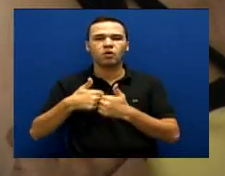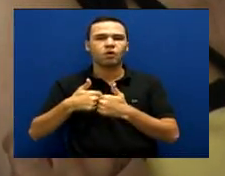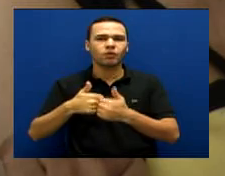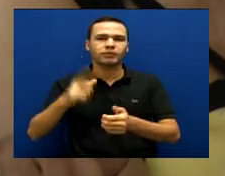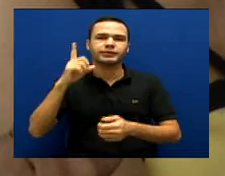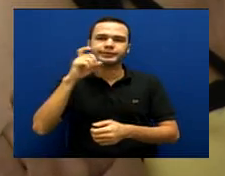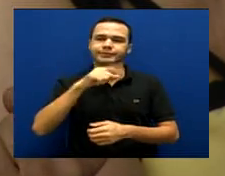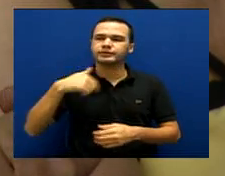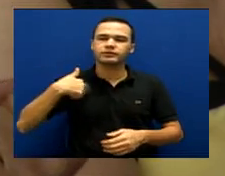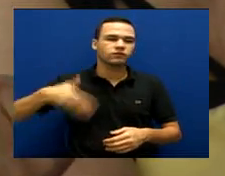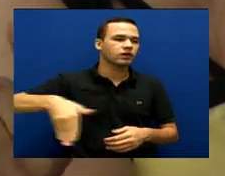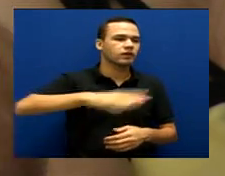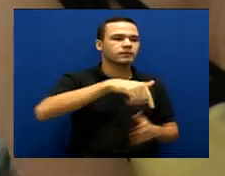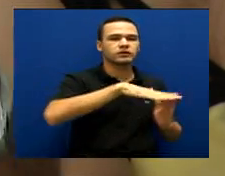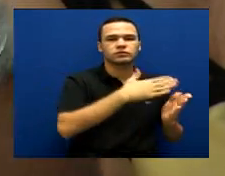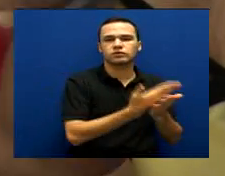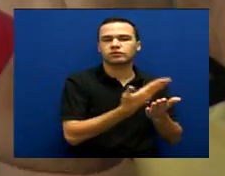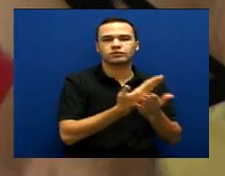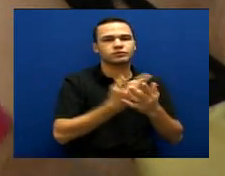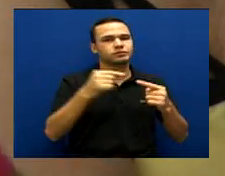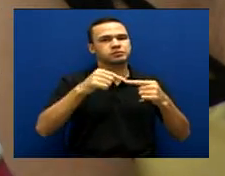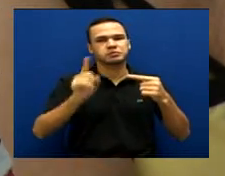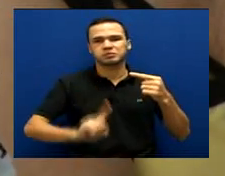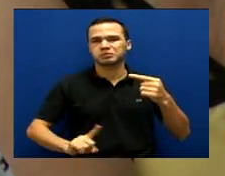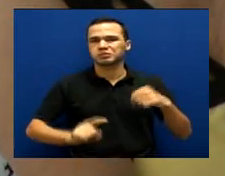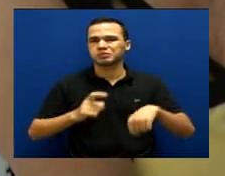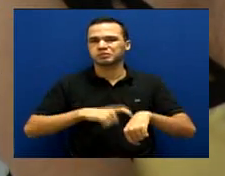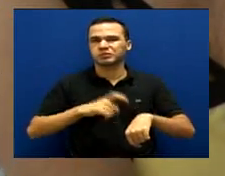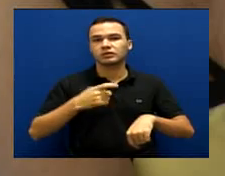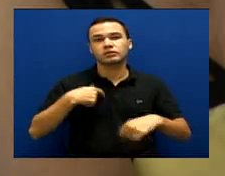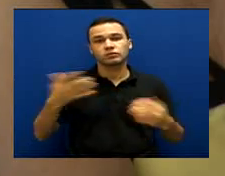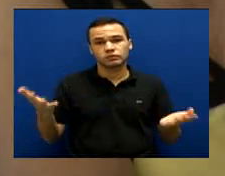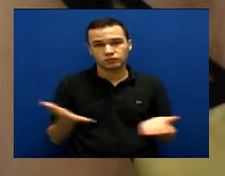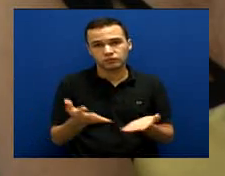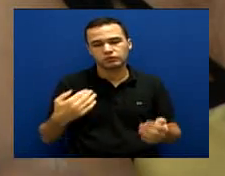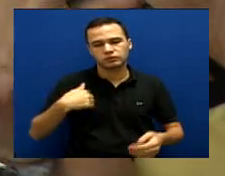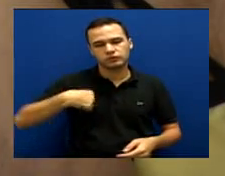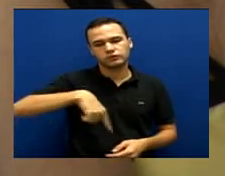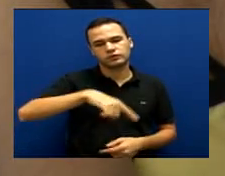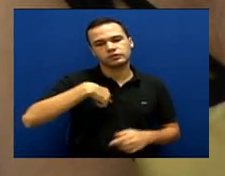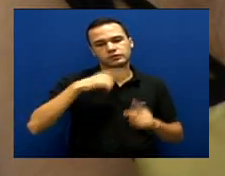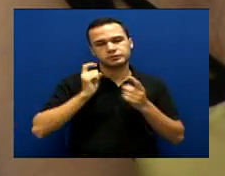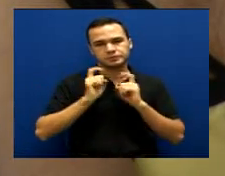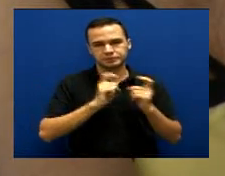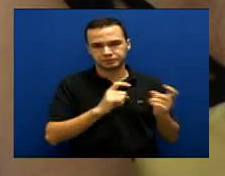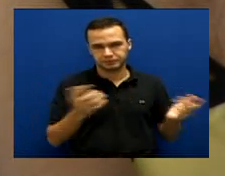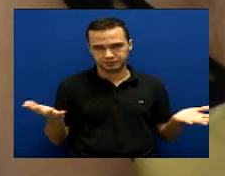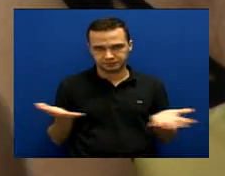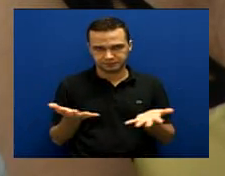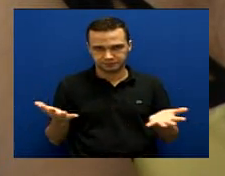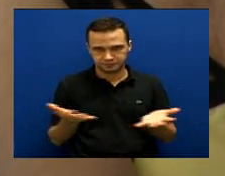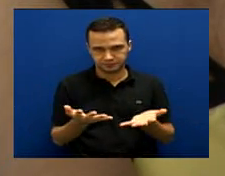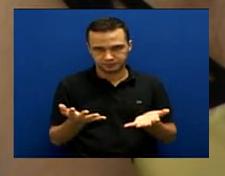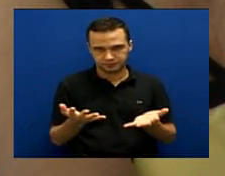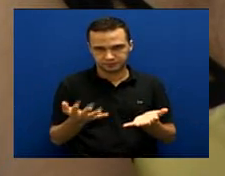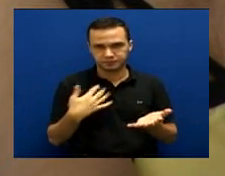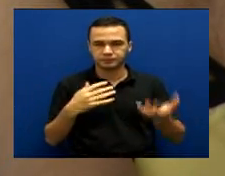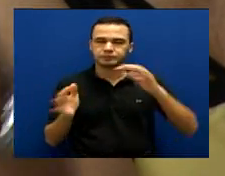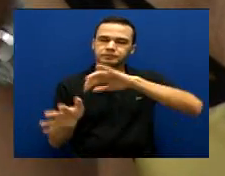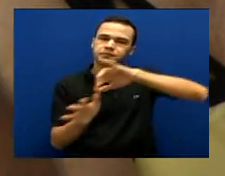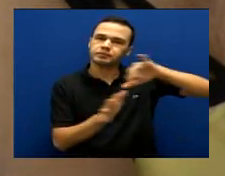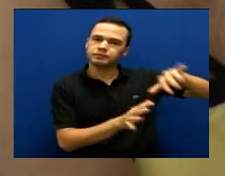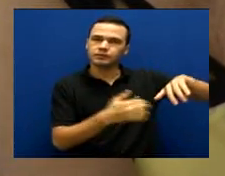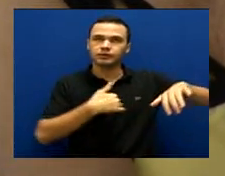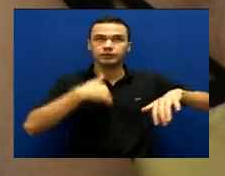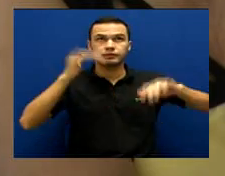não tem conexão com os horários escola então isso me move vir até aqui hoje então na minha cabeça